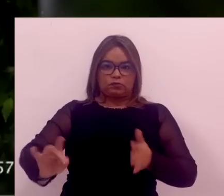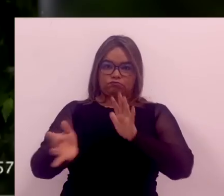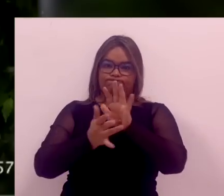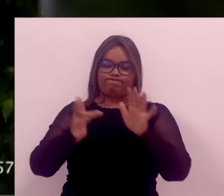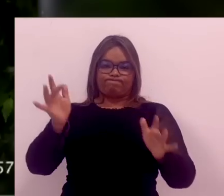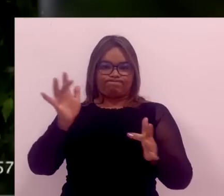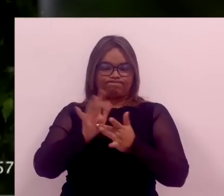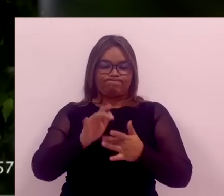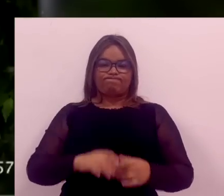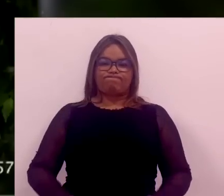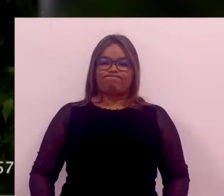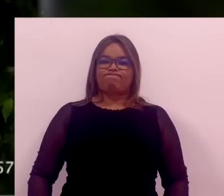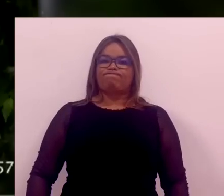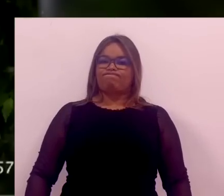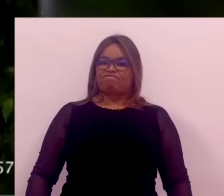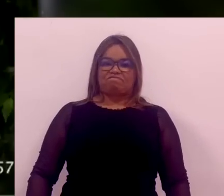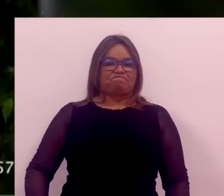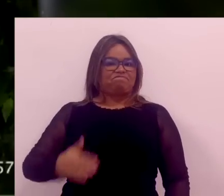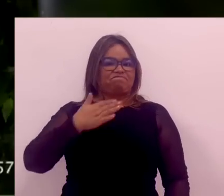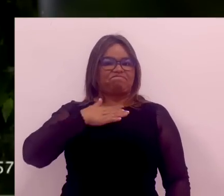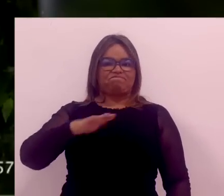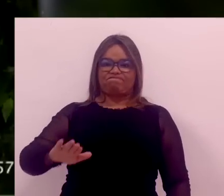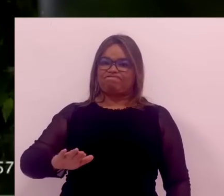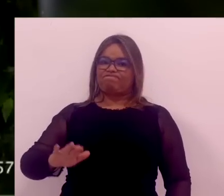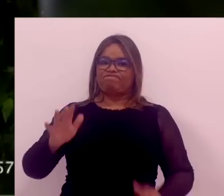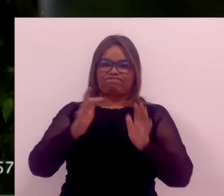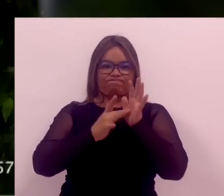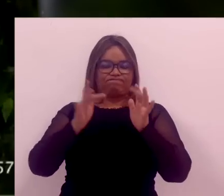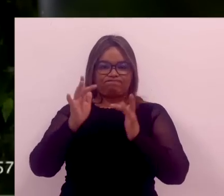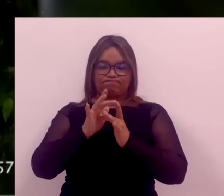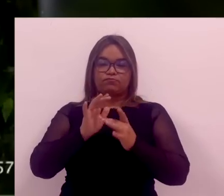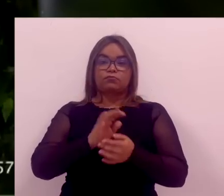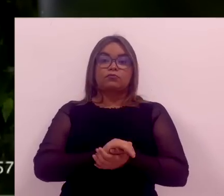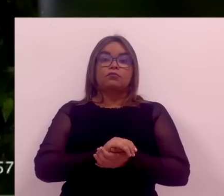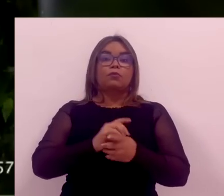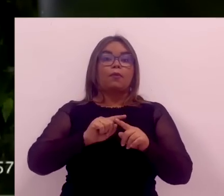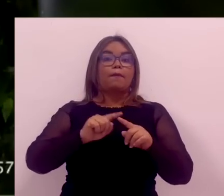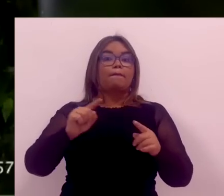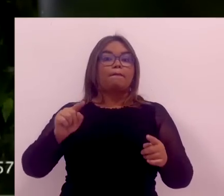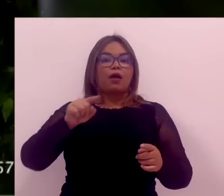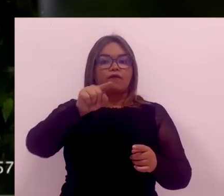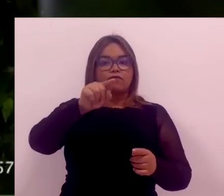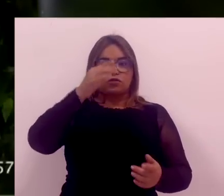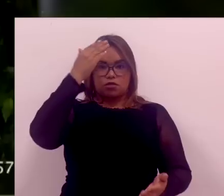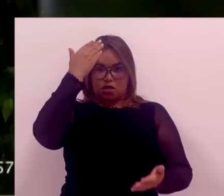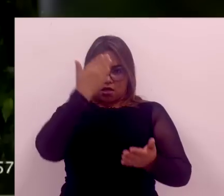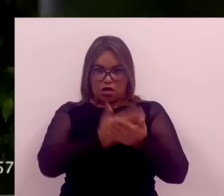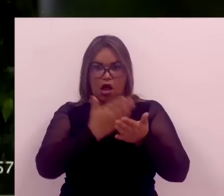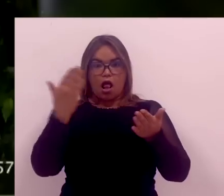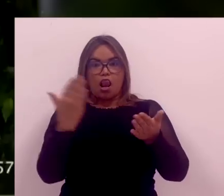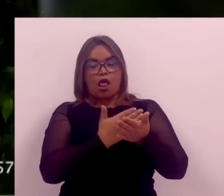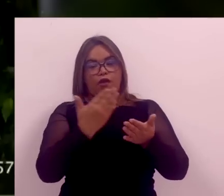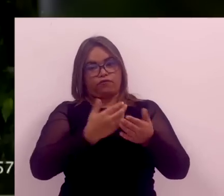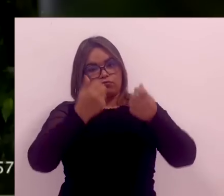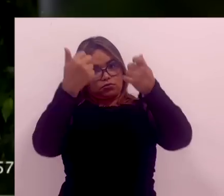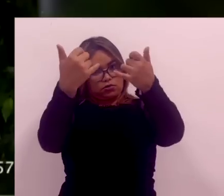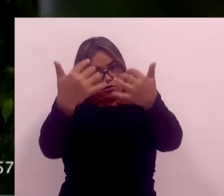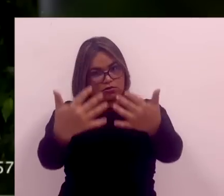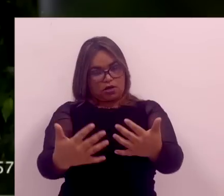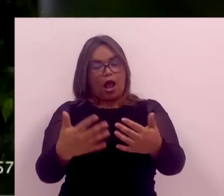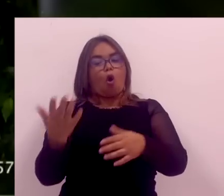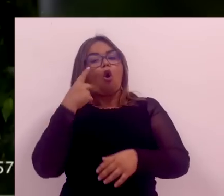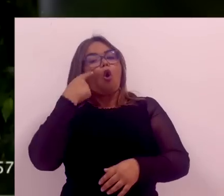a Jesus Cristo. Assim como os templários, eles cospem na cruz. Agora, se você crê